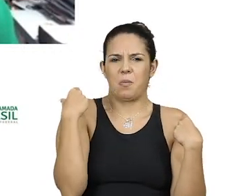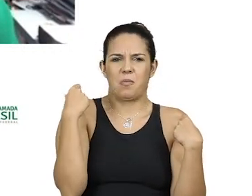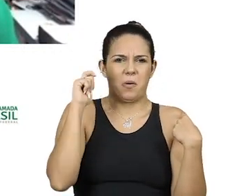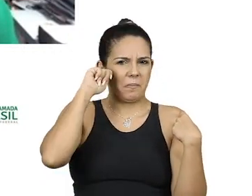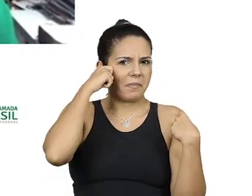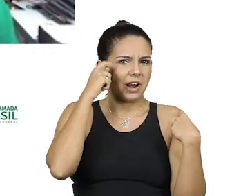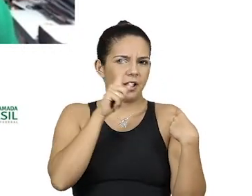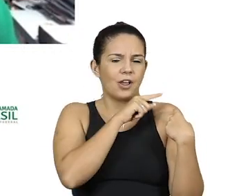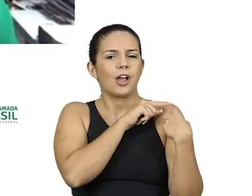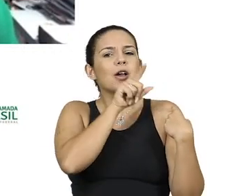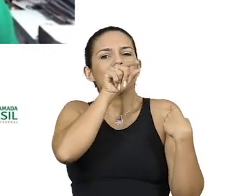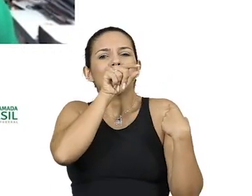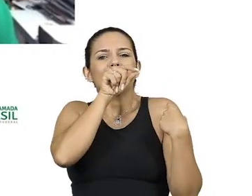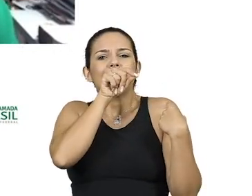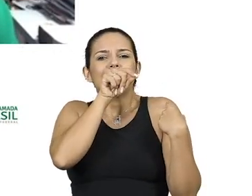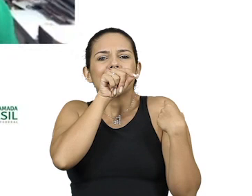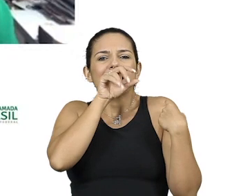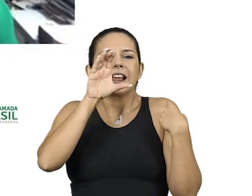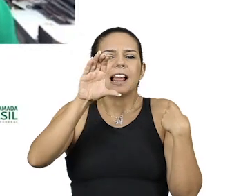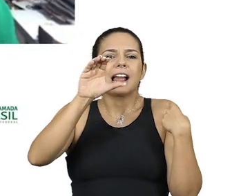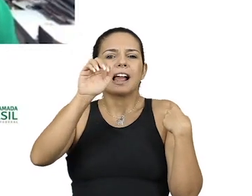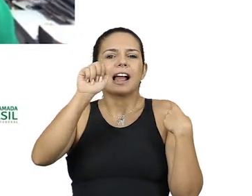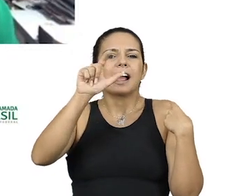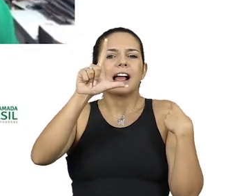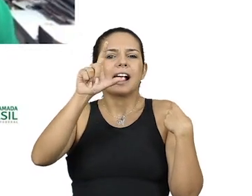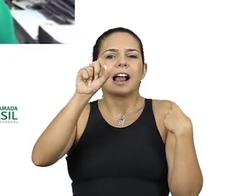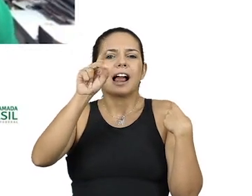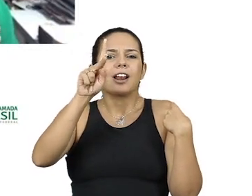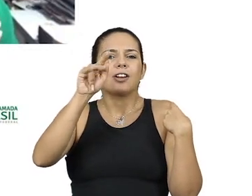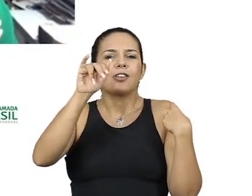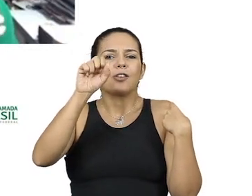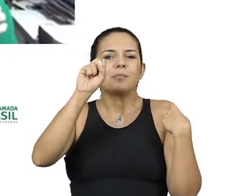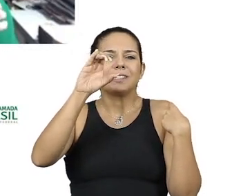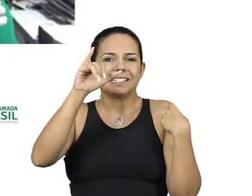é um pássaro claro e cantador,